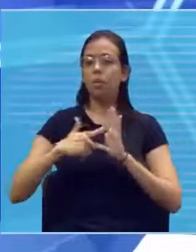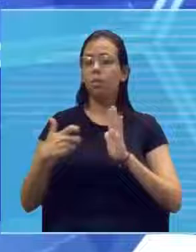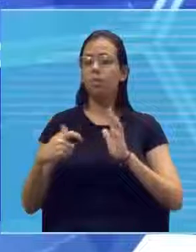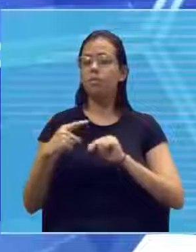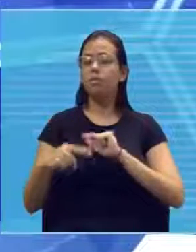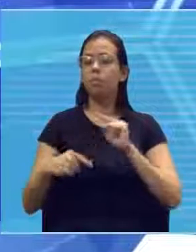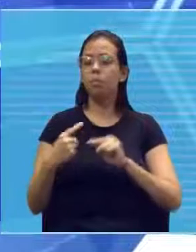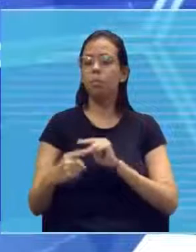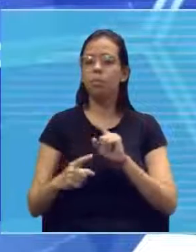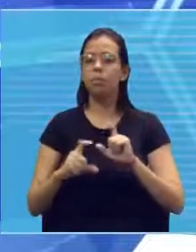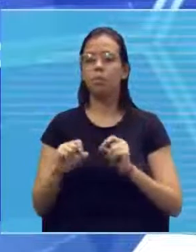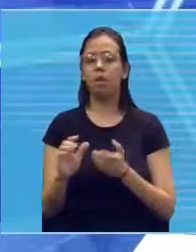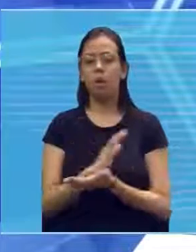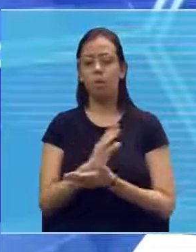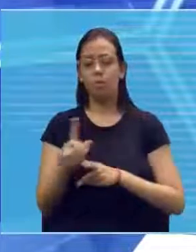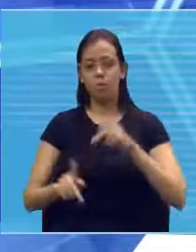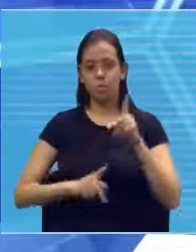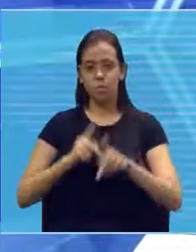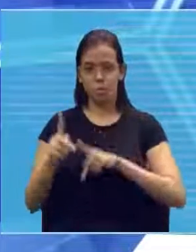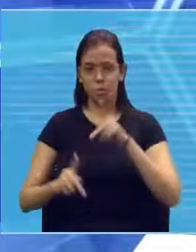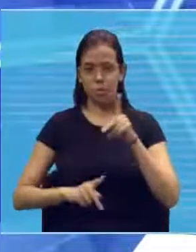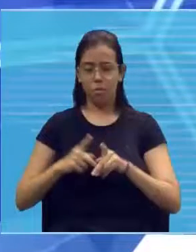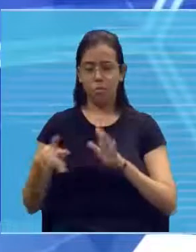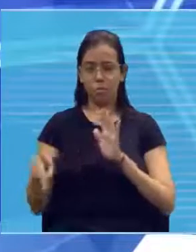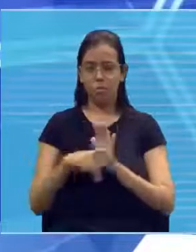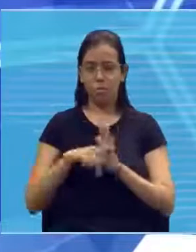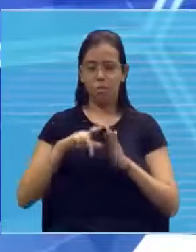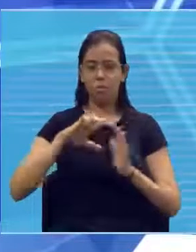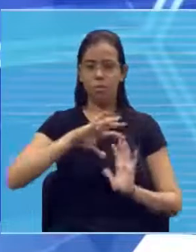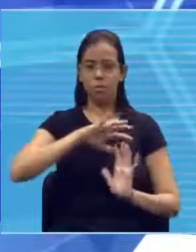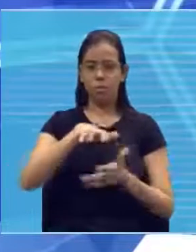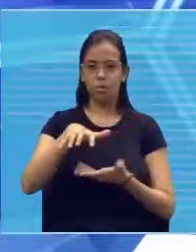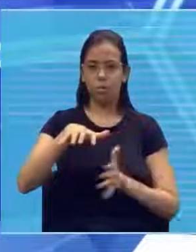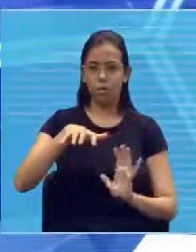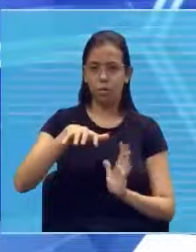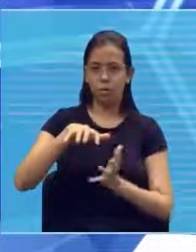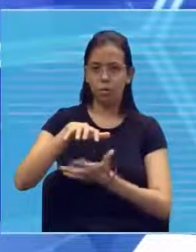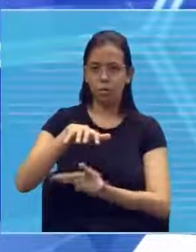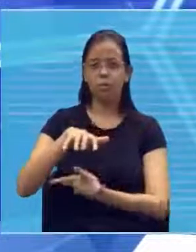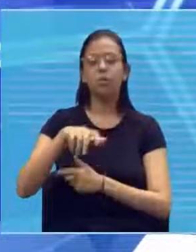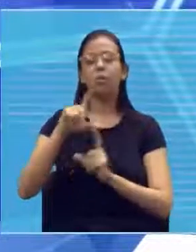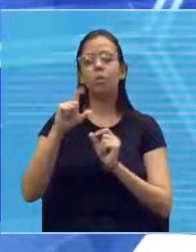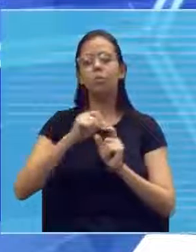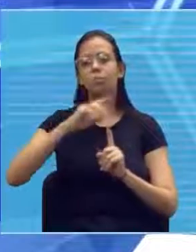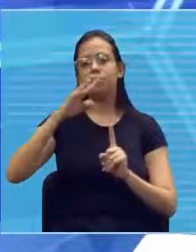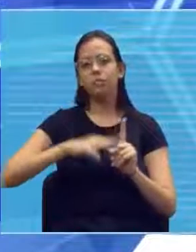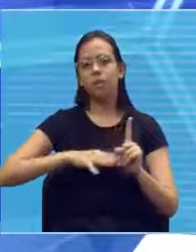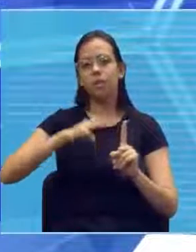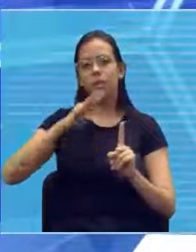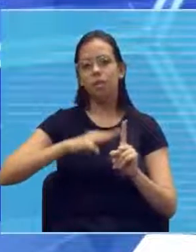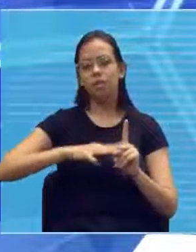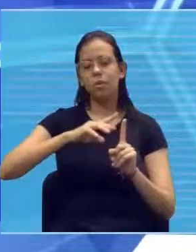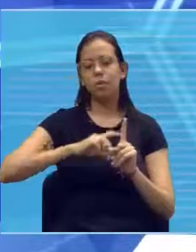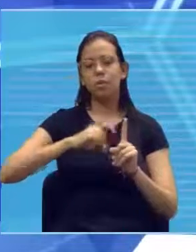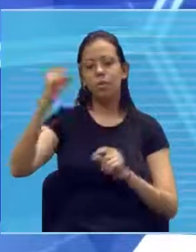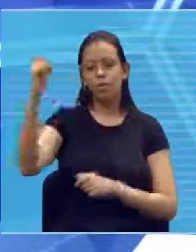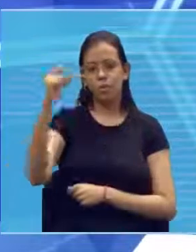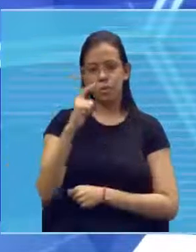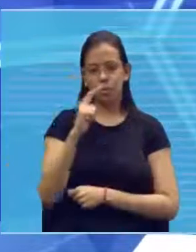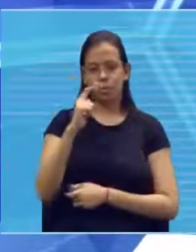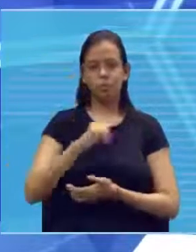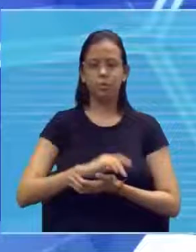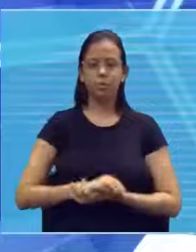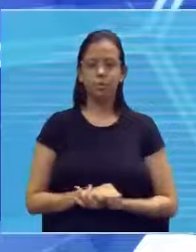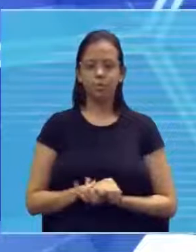posterior de que alguns povos deste continente foram Adoradores do Sol